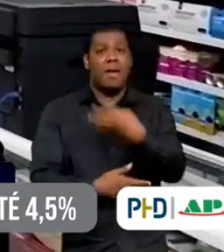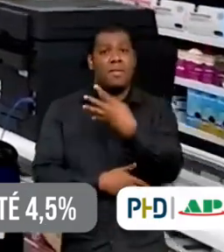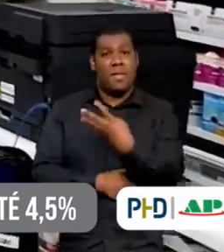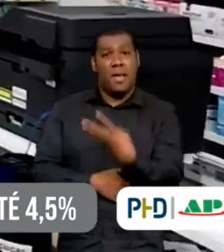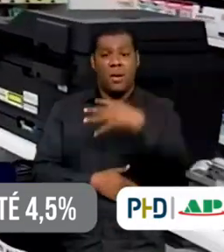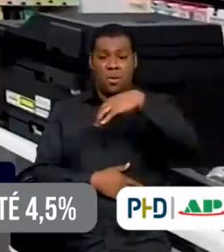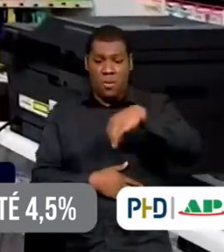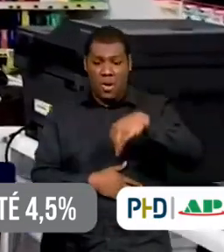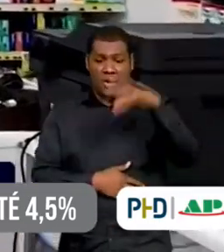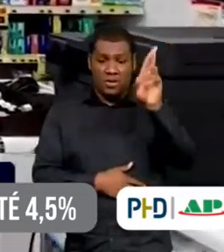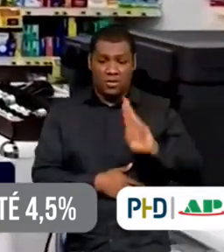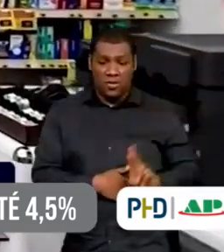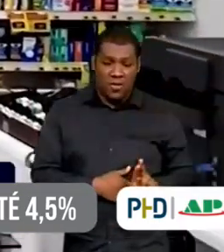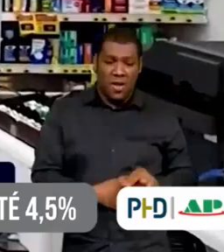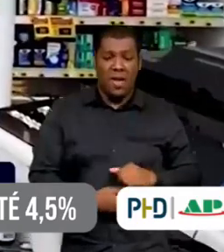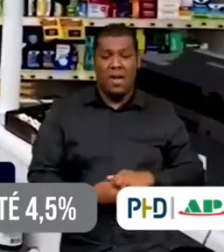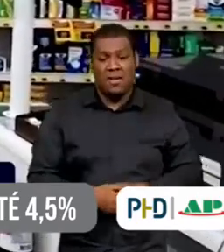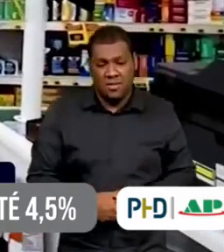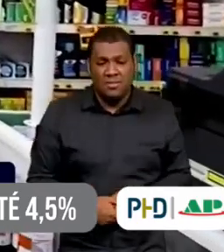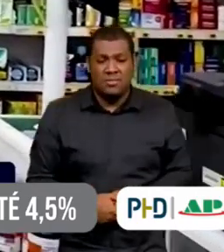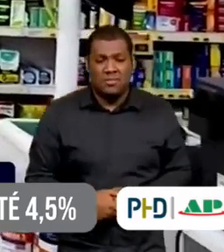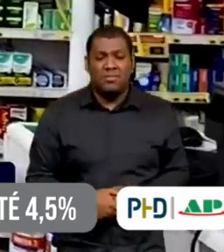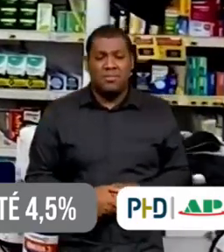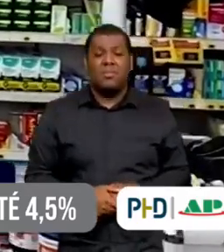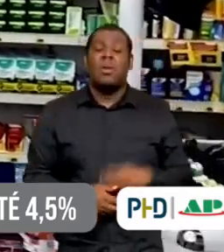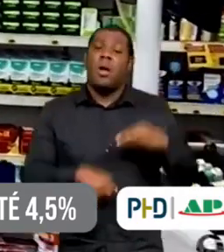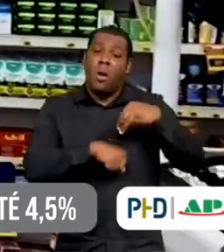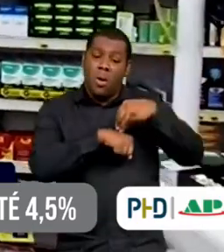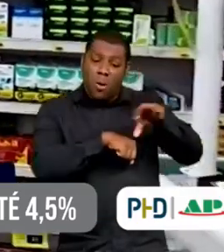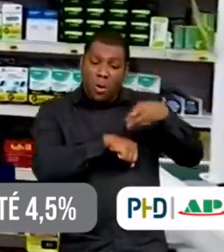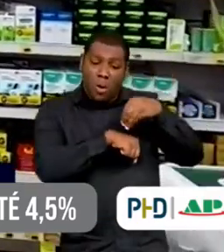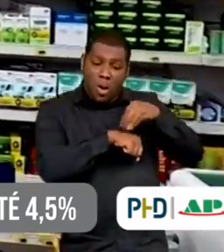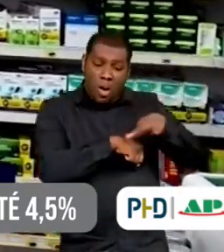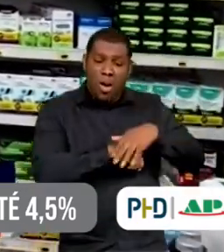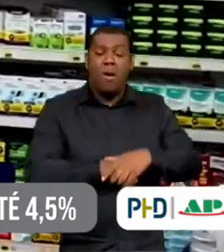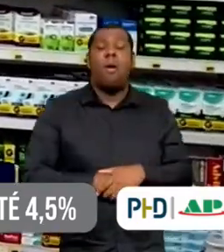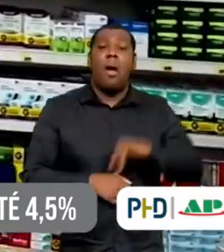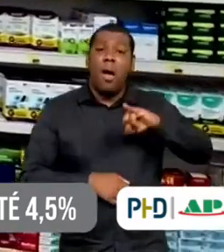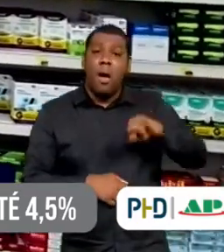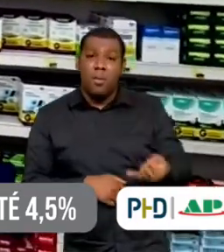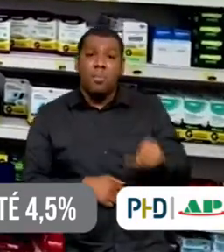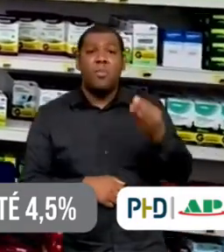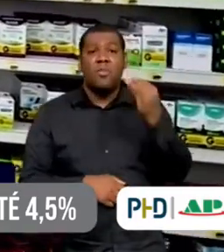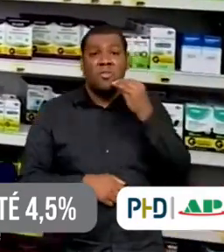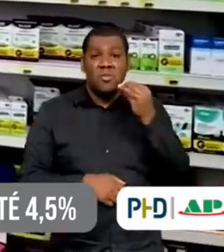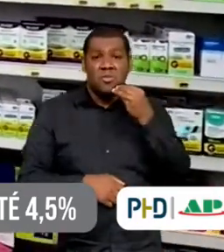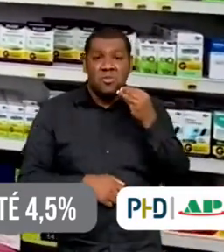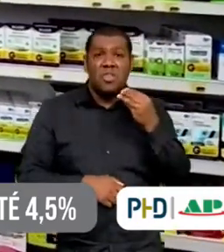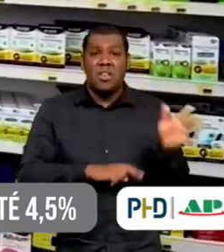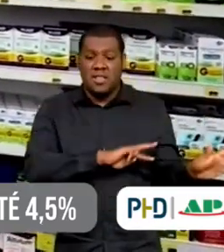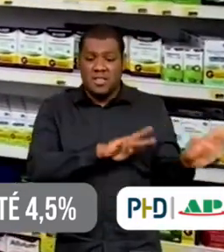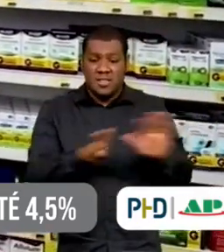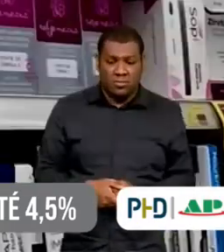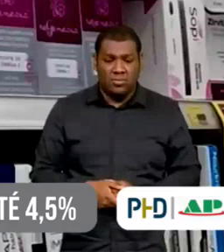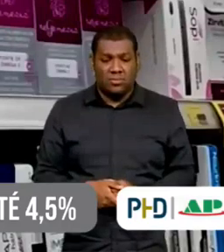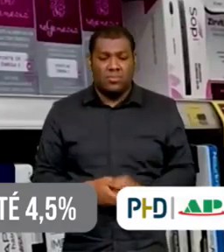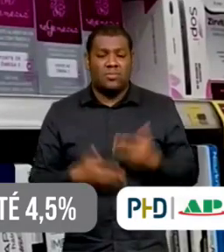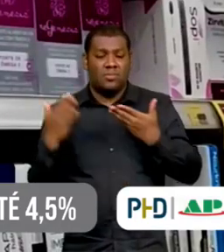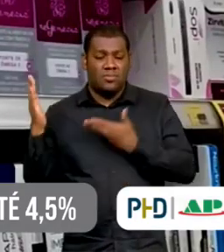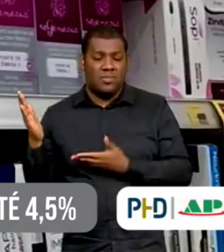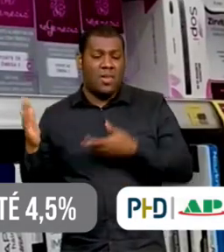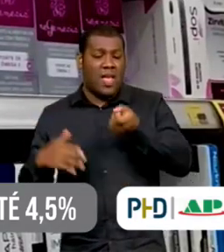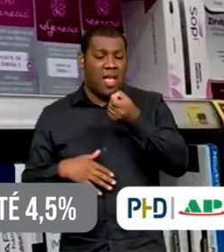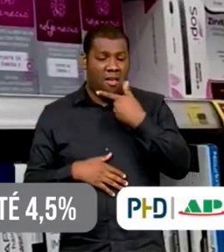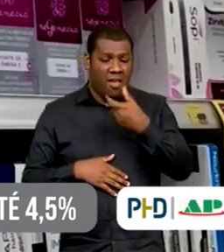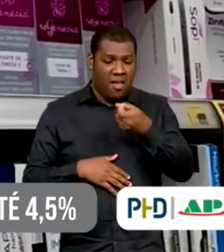praticado desde 2020 e que o percentual abre aspas não é um aumento automático nos preços mas